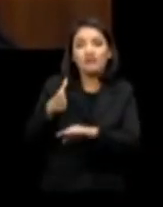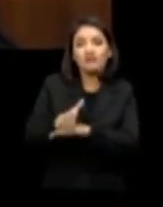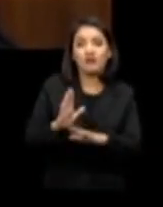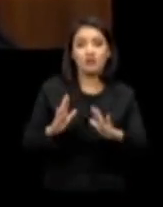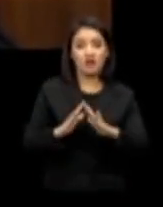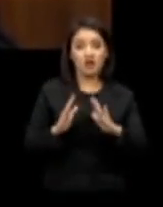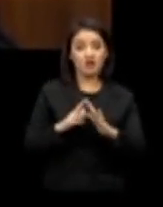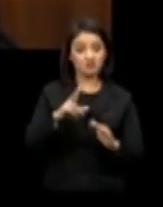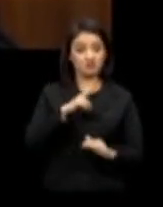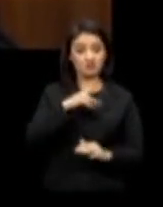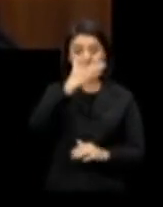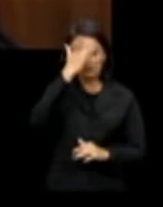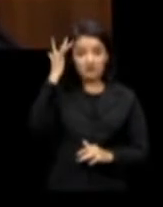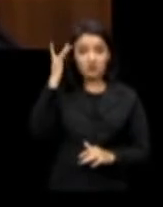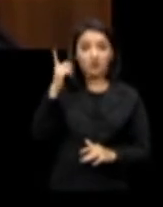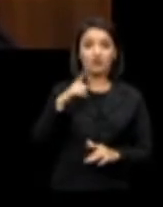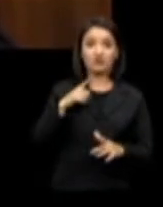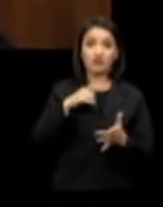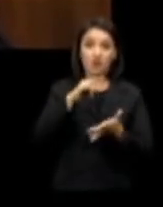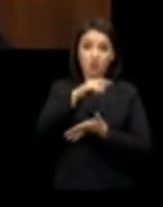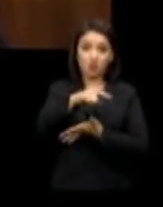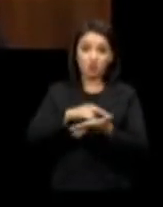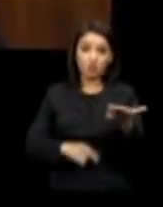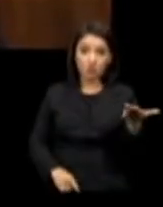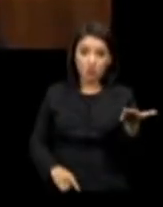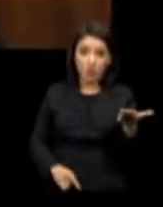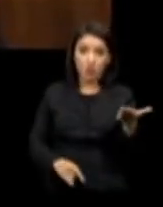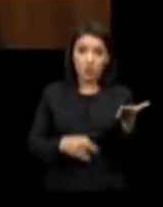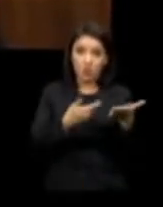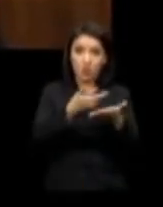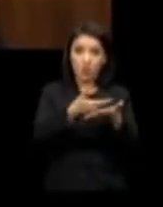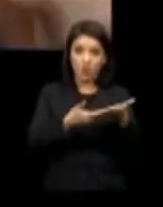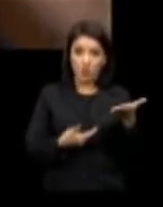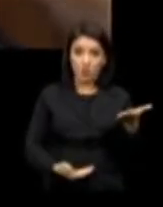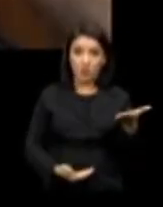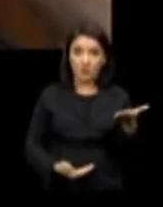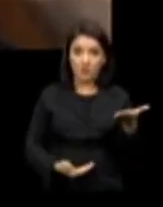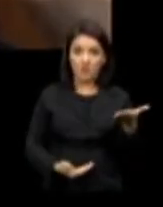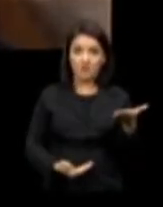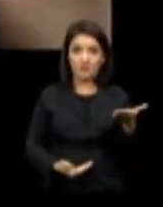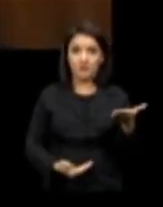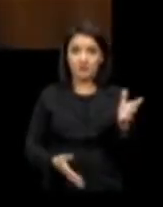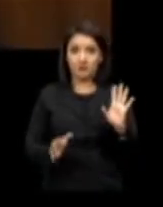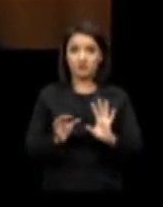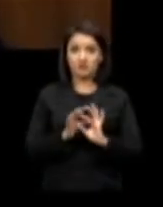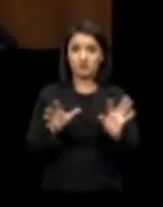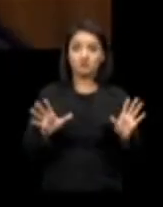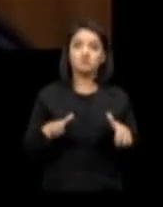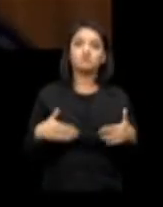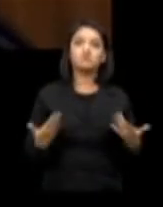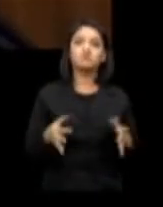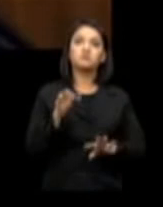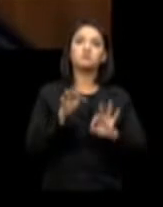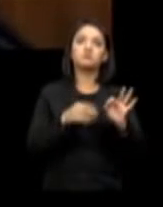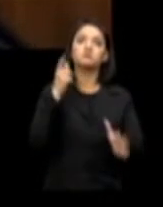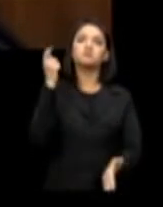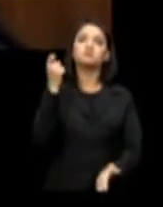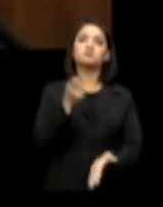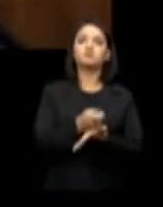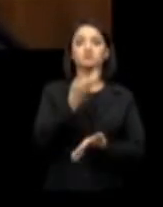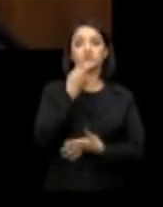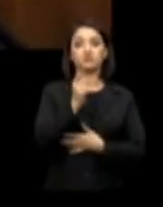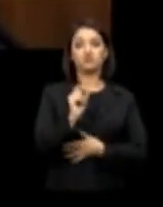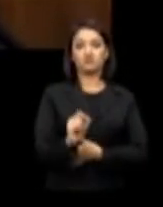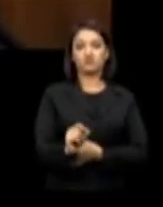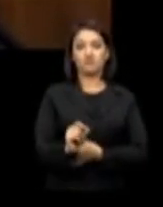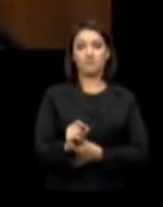o mandado de busca da quarta emenda não se aplicava. A posição do juiz Brandeis, por outro lado, assentou-se